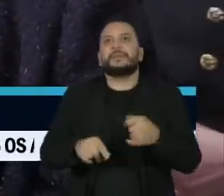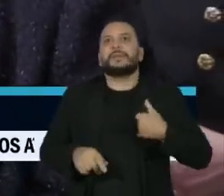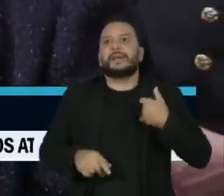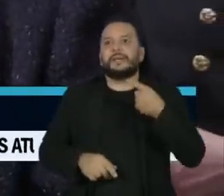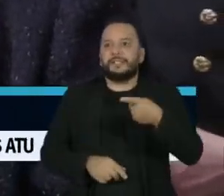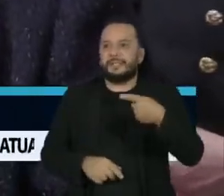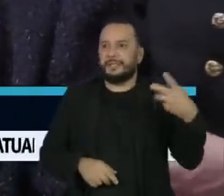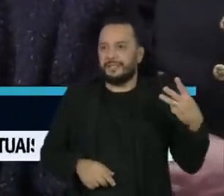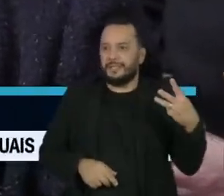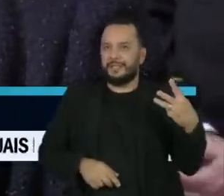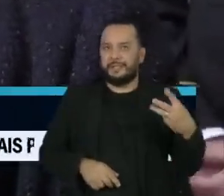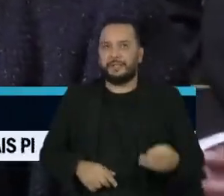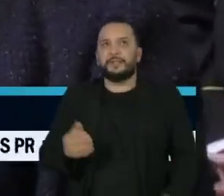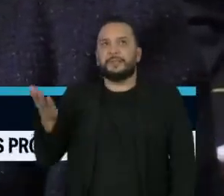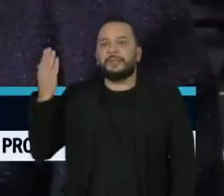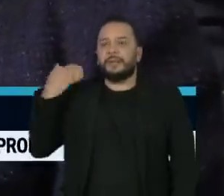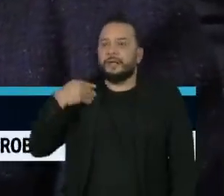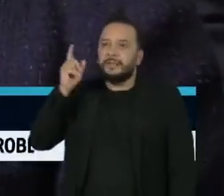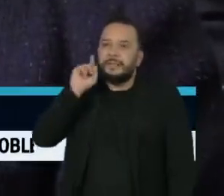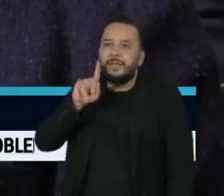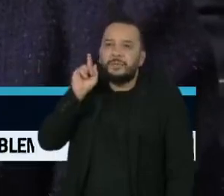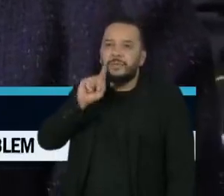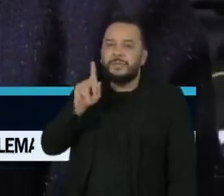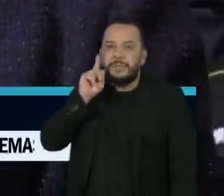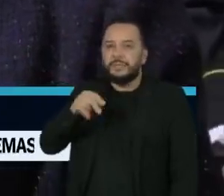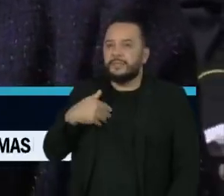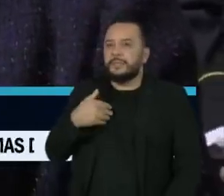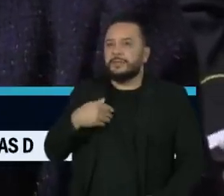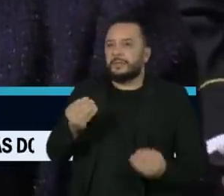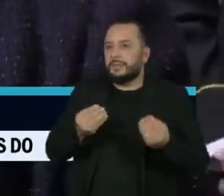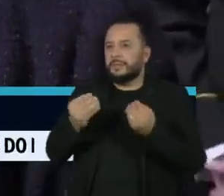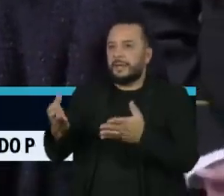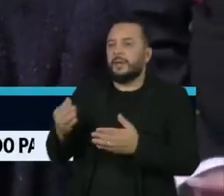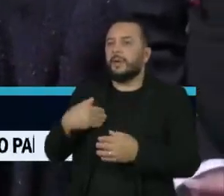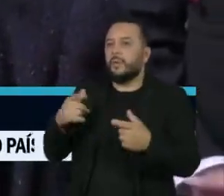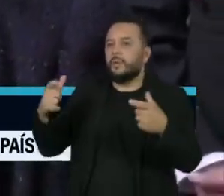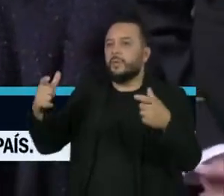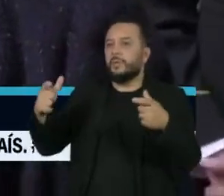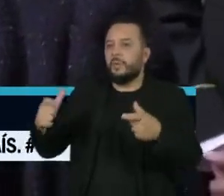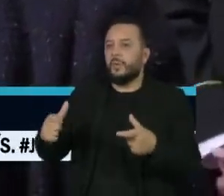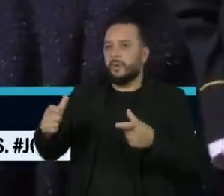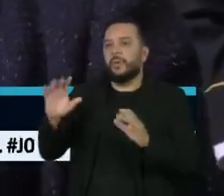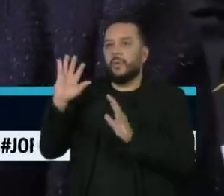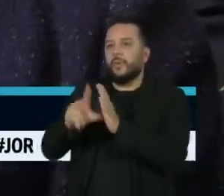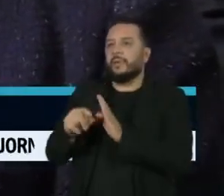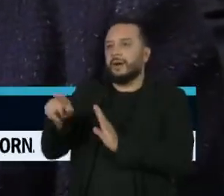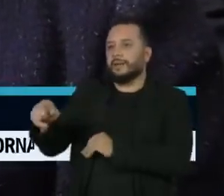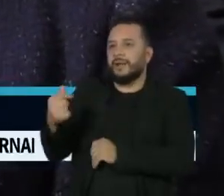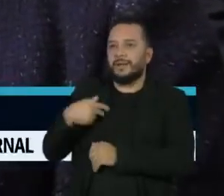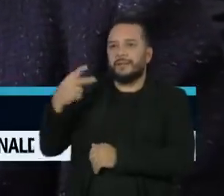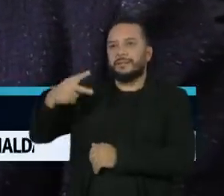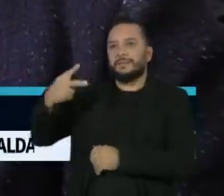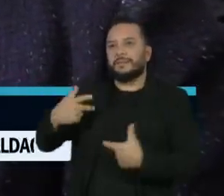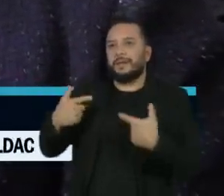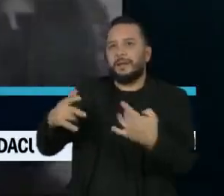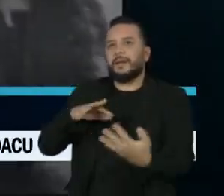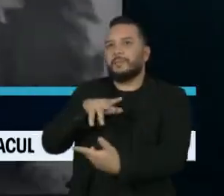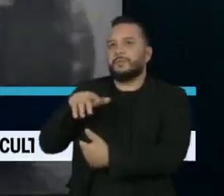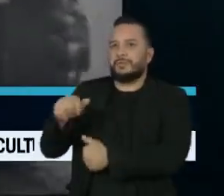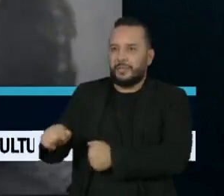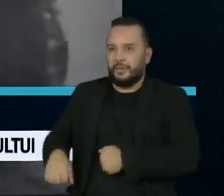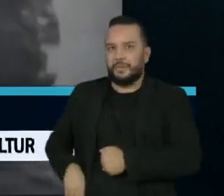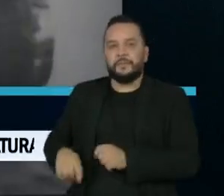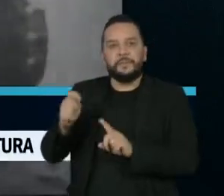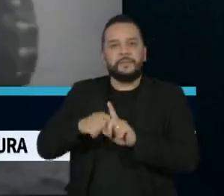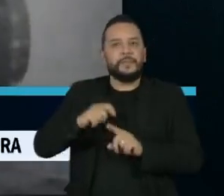anos. O Exército dos Estados Unidos entregou um bolo para substituir o que foi roubado dela na Segunda Guerra Mundial.